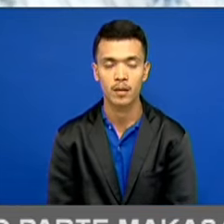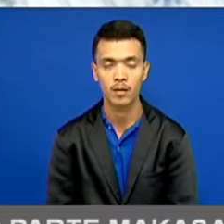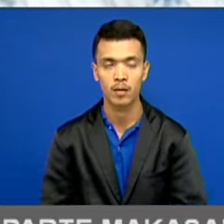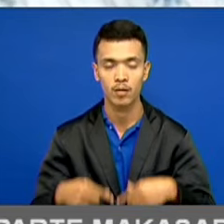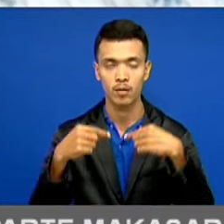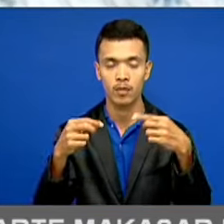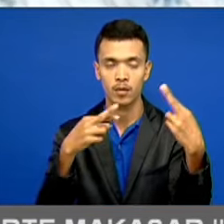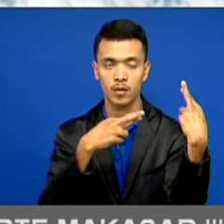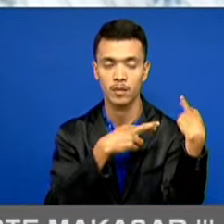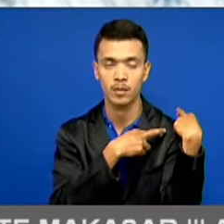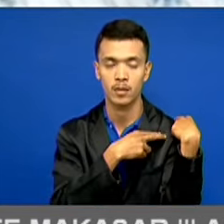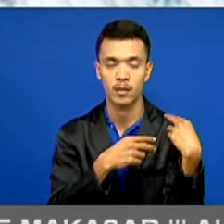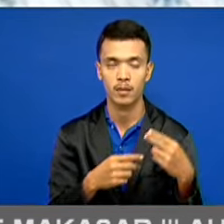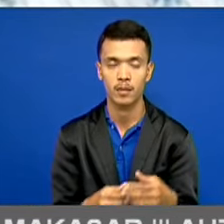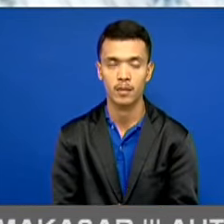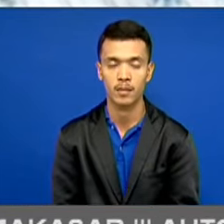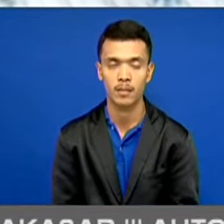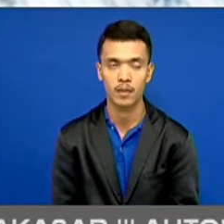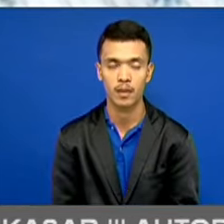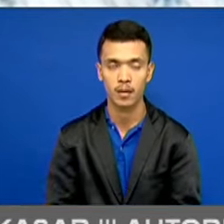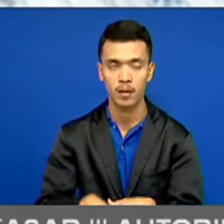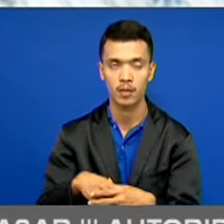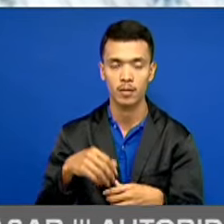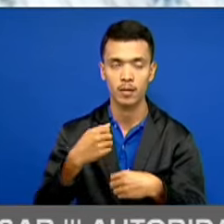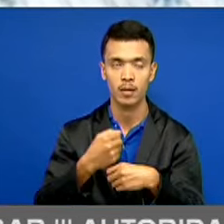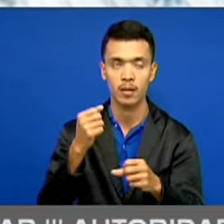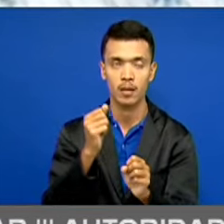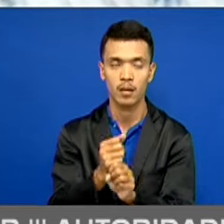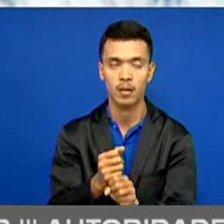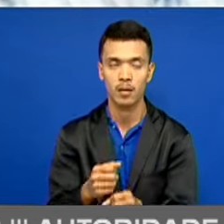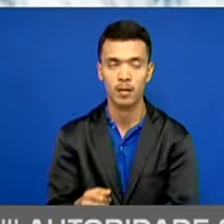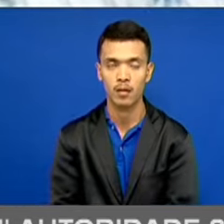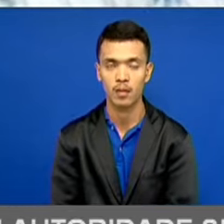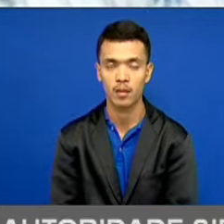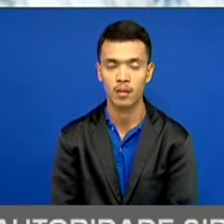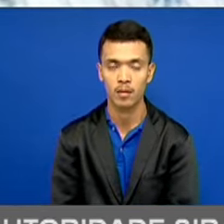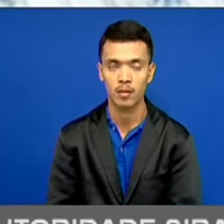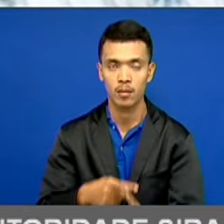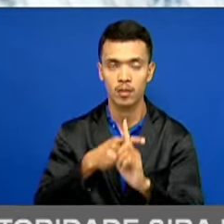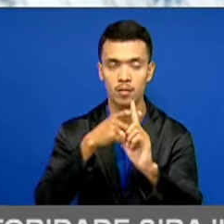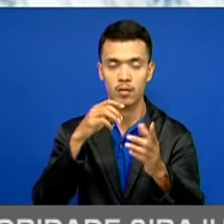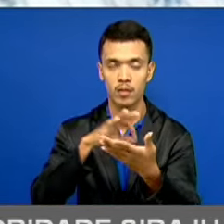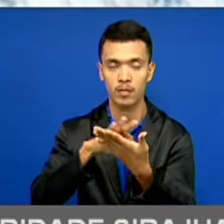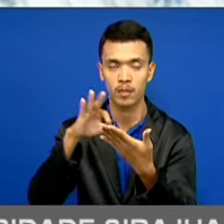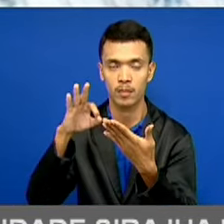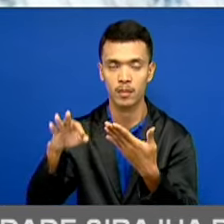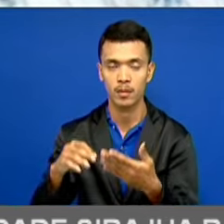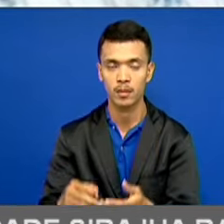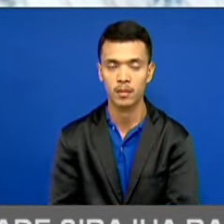Ministério da Administração Estatal, a começar a capacidade da autoridade local de busca e formação ou capacitação do